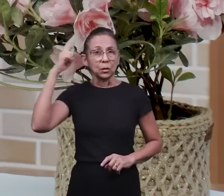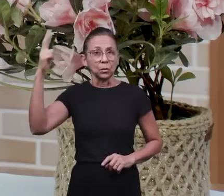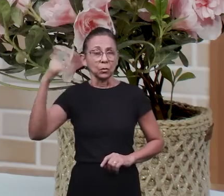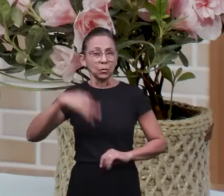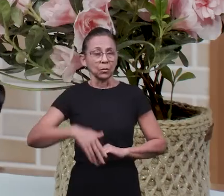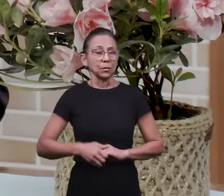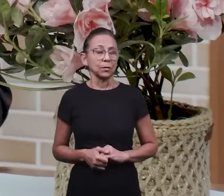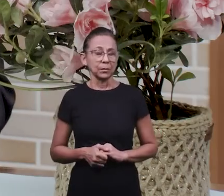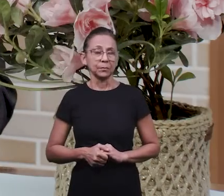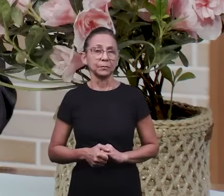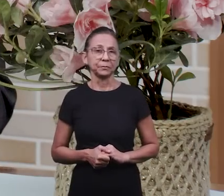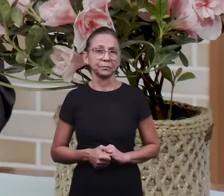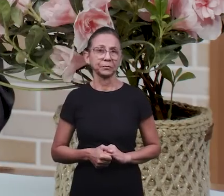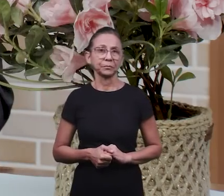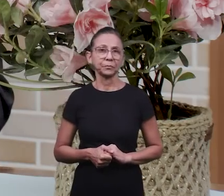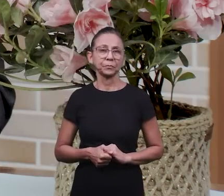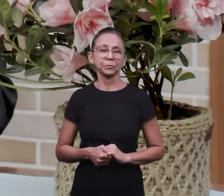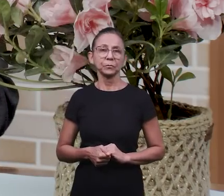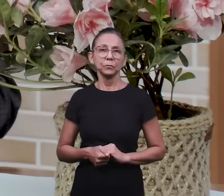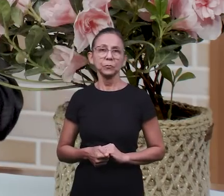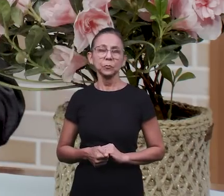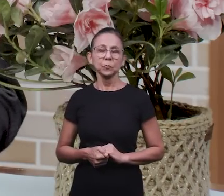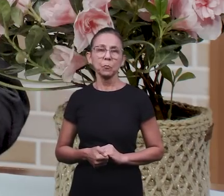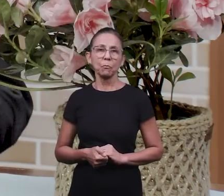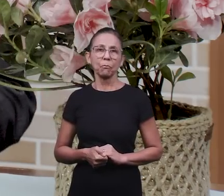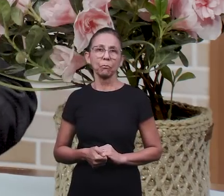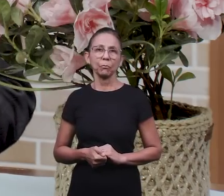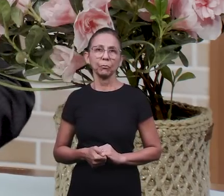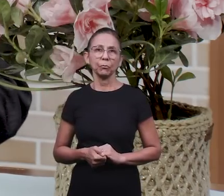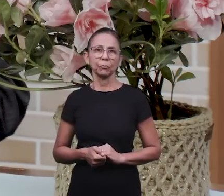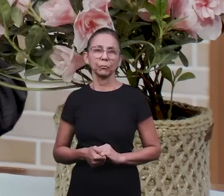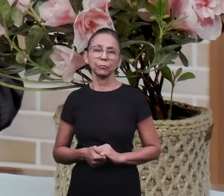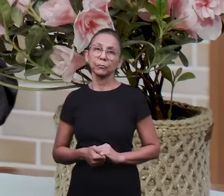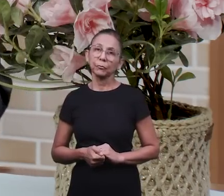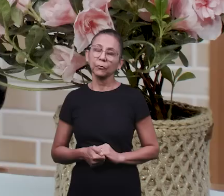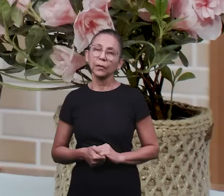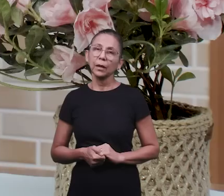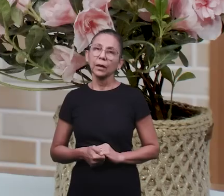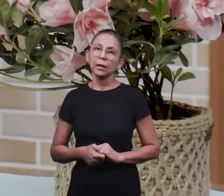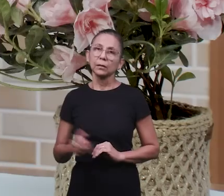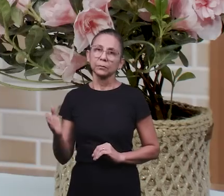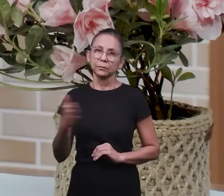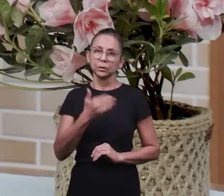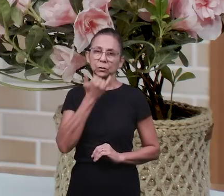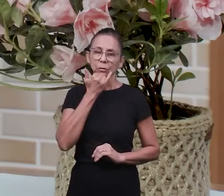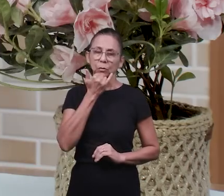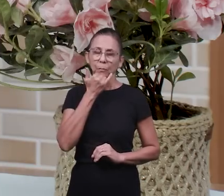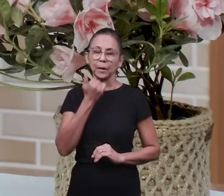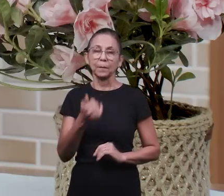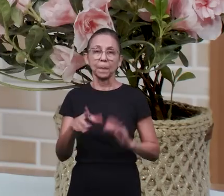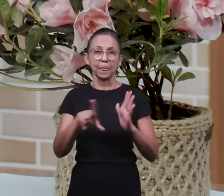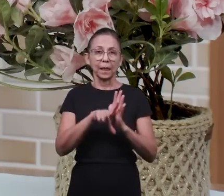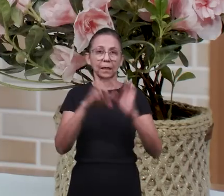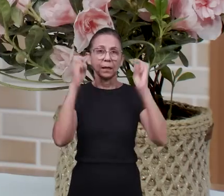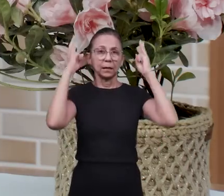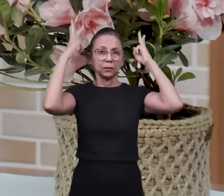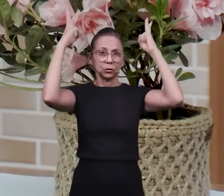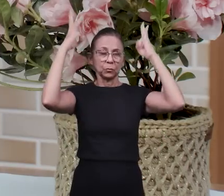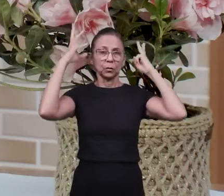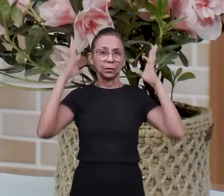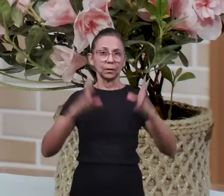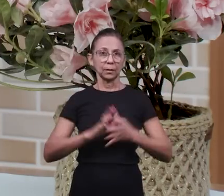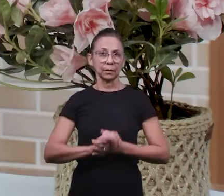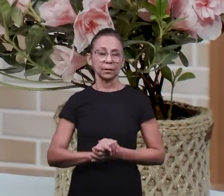que se fazia a ele, a Deus, pois isso estava prescrito na lei de Moisés, inclusive santificar ou